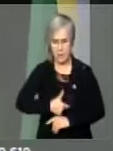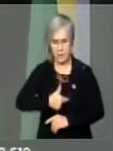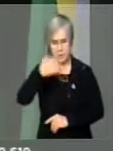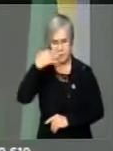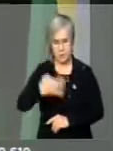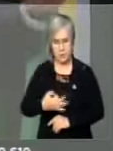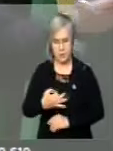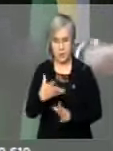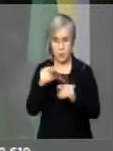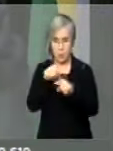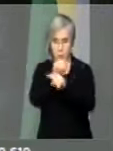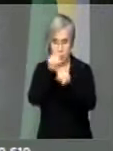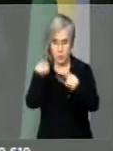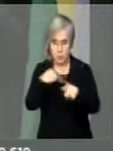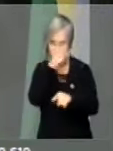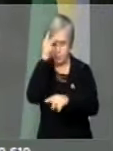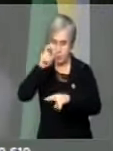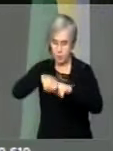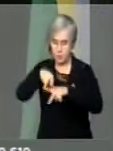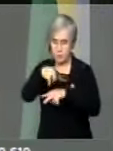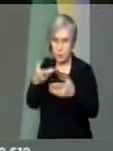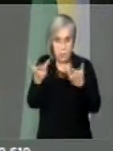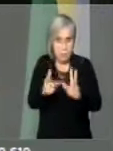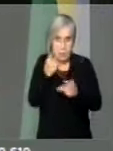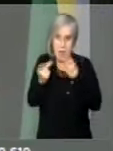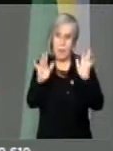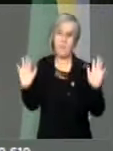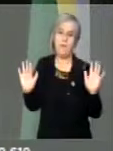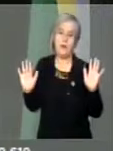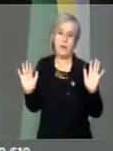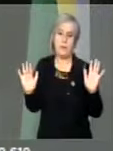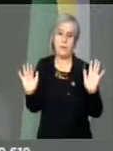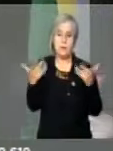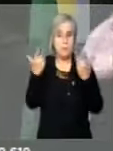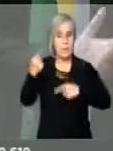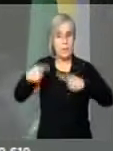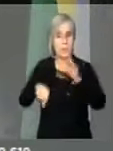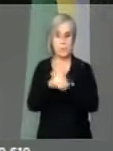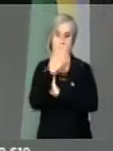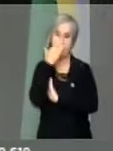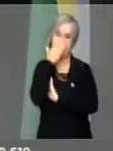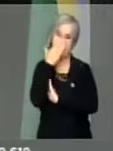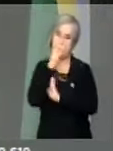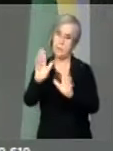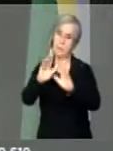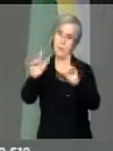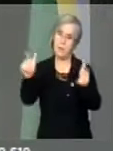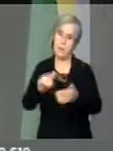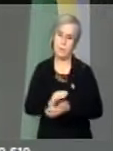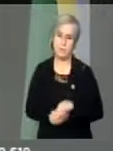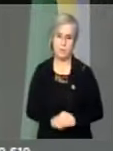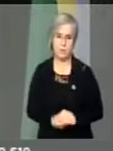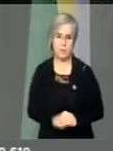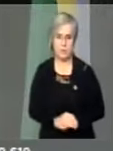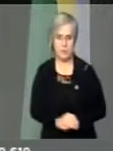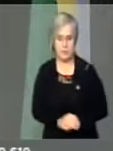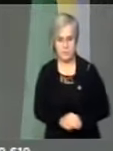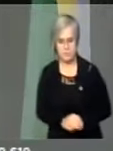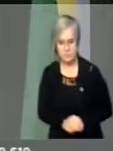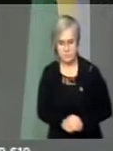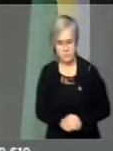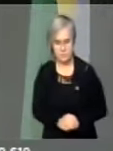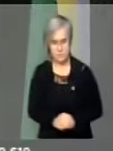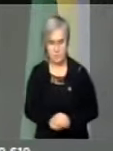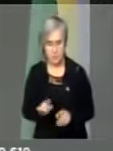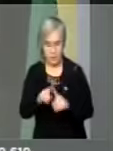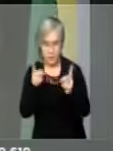saibam, muitos que sentam nessas cadeiras não querem tratar do assunto da prostituição. Claro, por motivos óbvios.